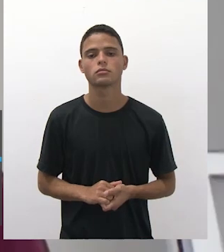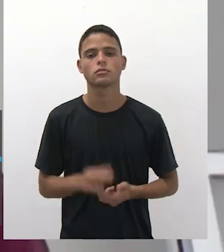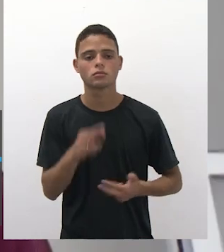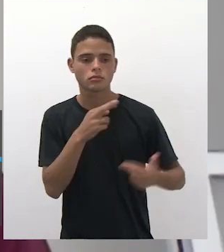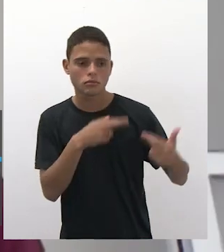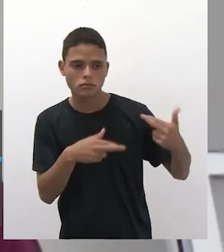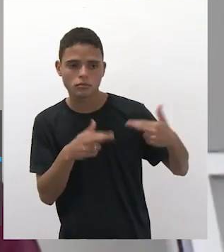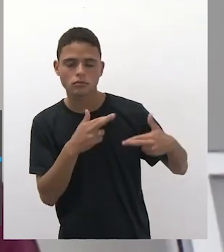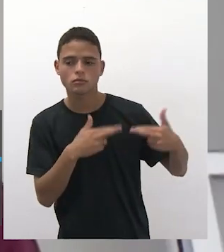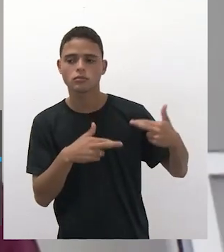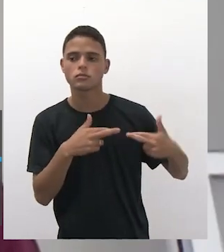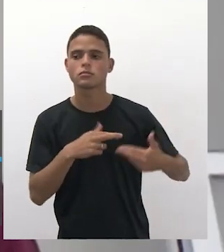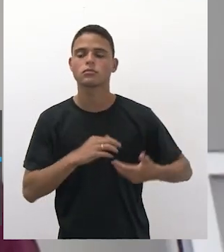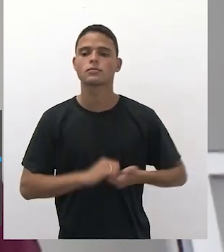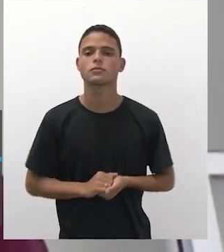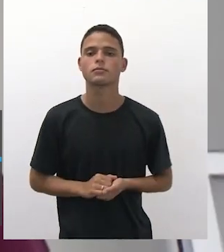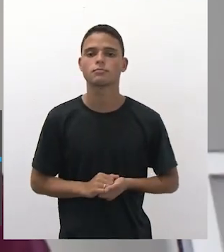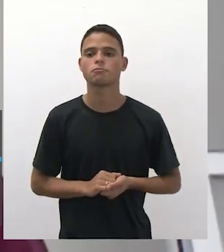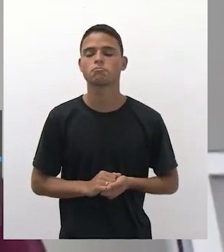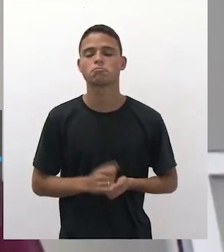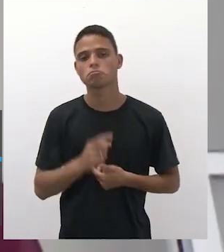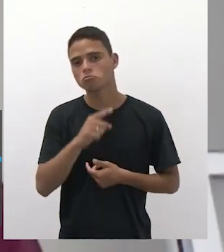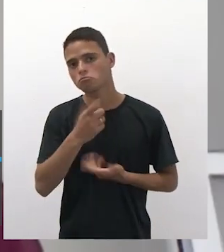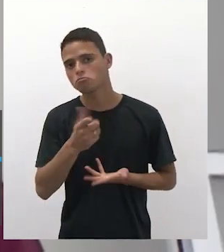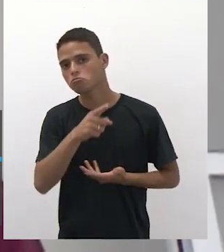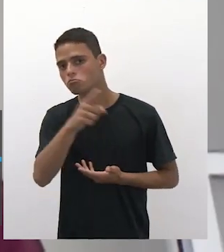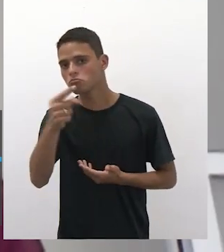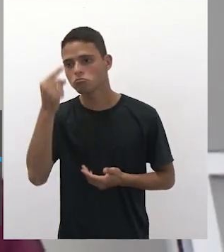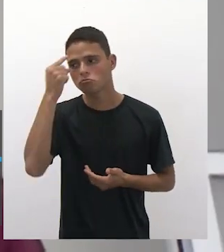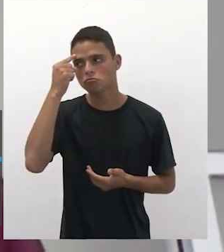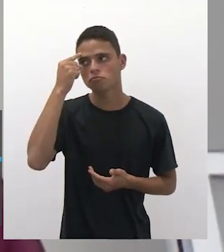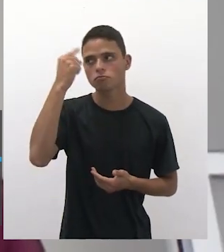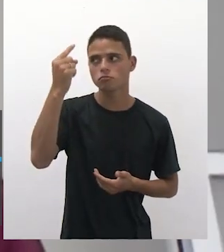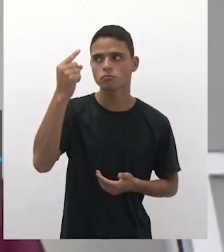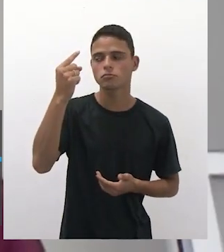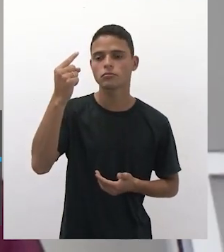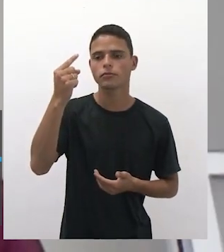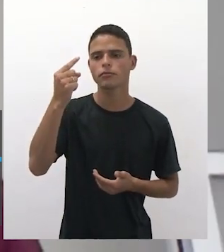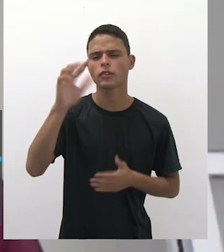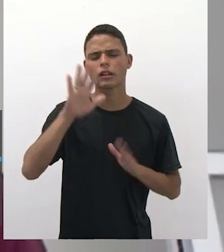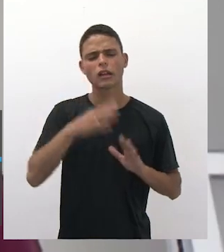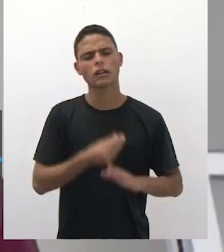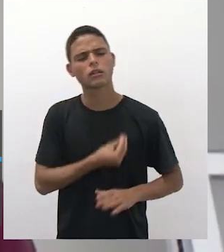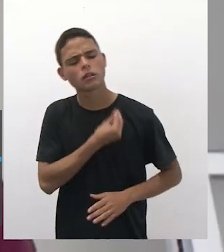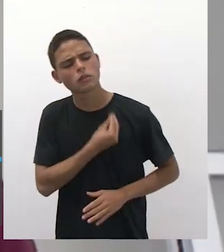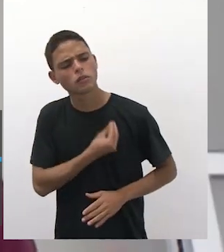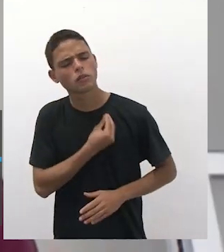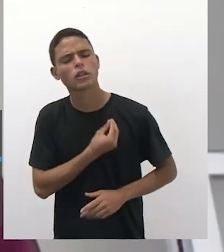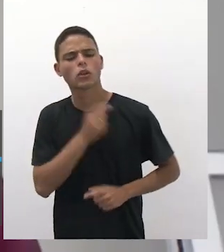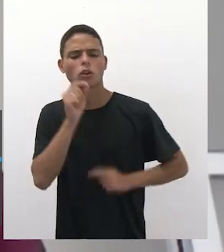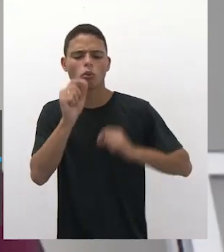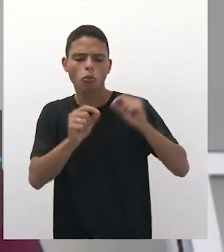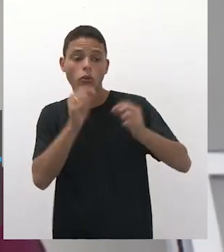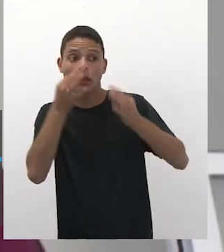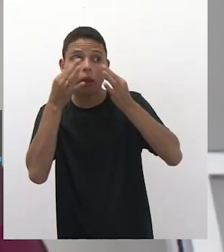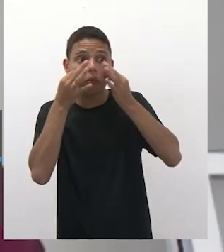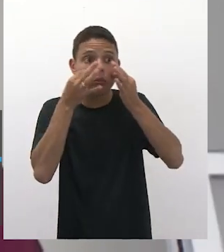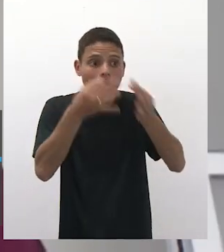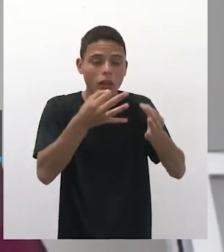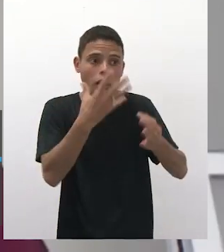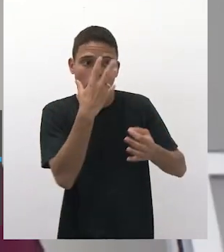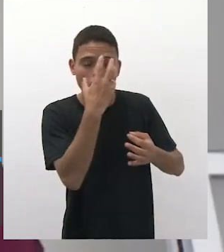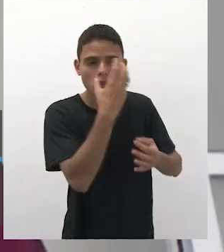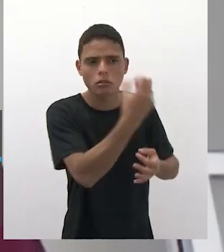relação dessas experiências, de você pensar, mas na minha vida, o que me chamou a atenção, o que